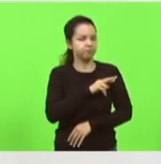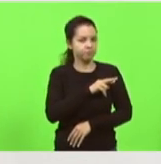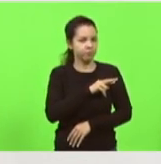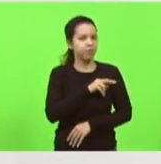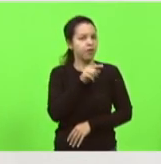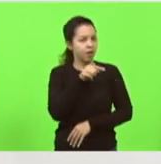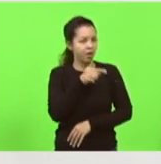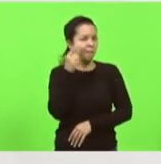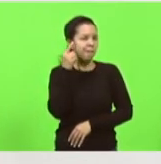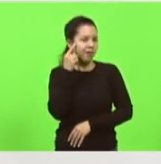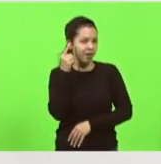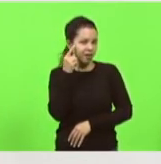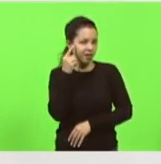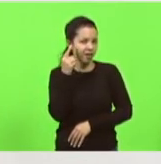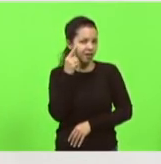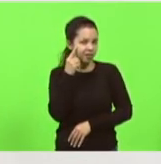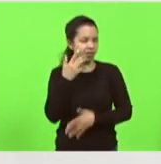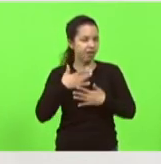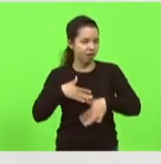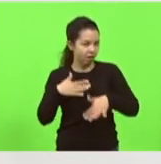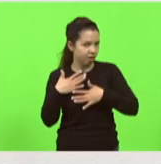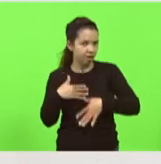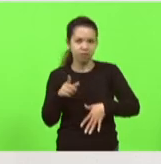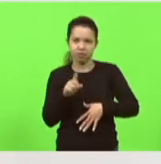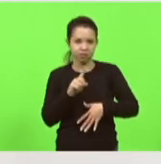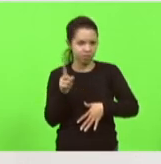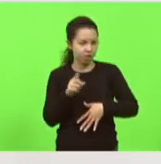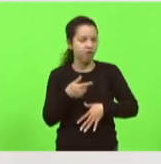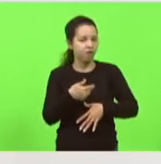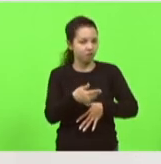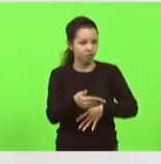É massacre da Serra Elétrica.